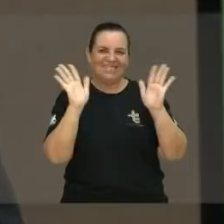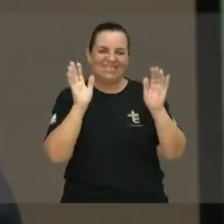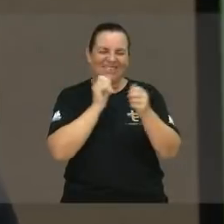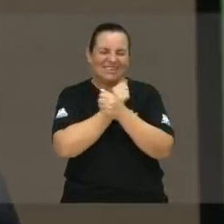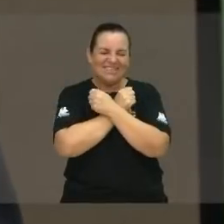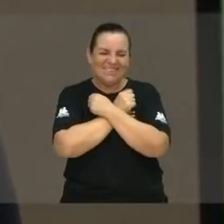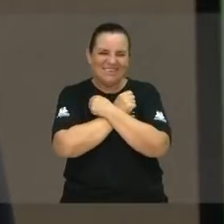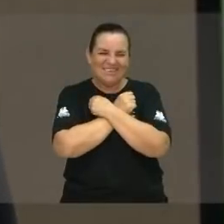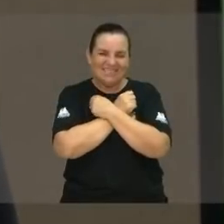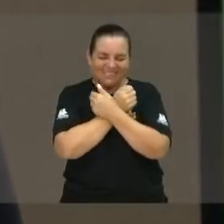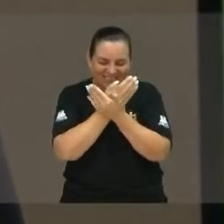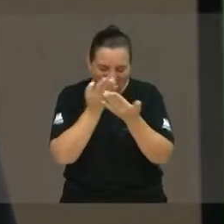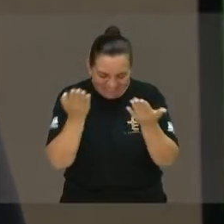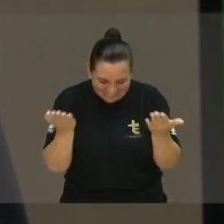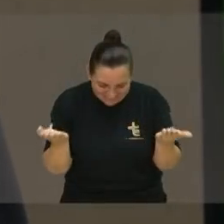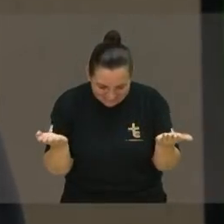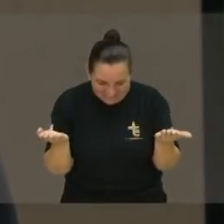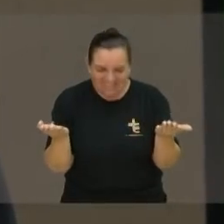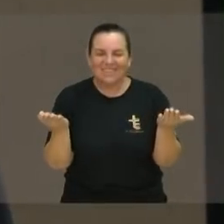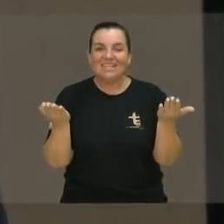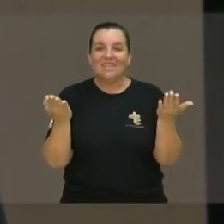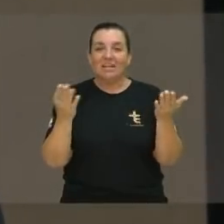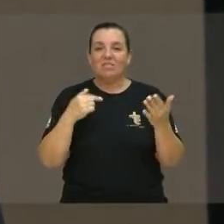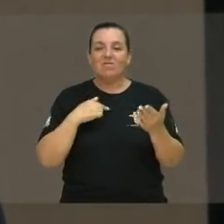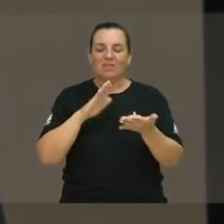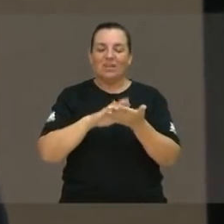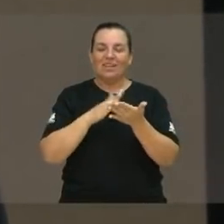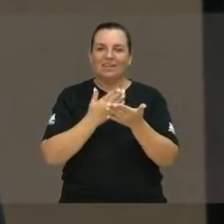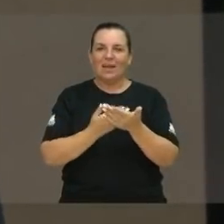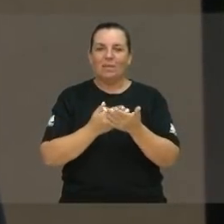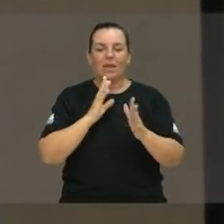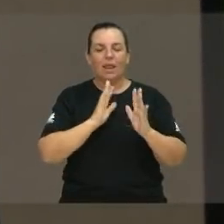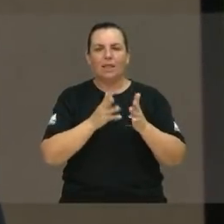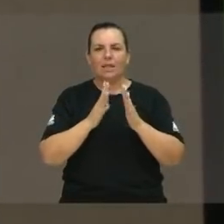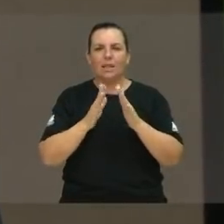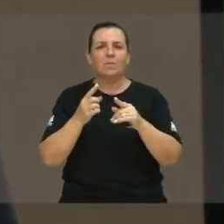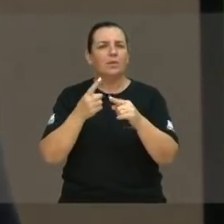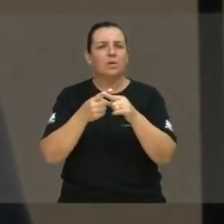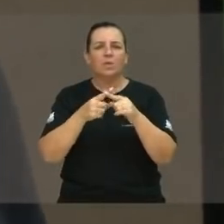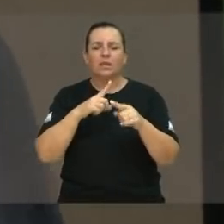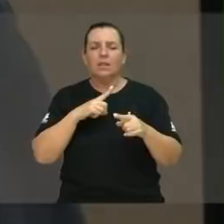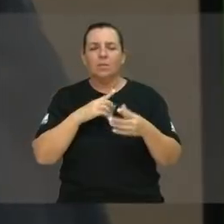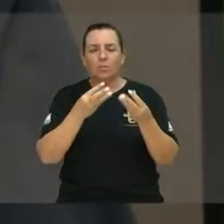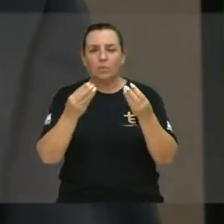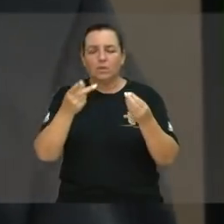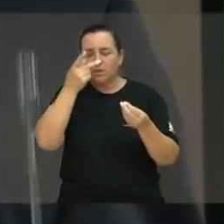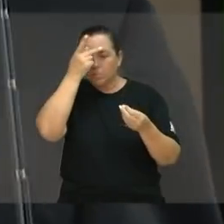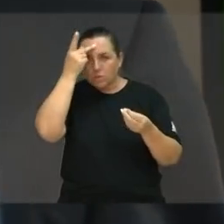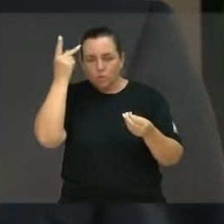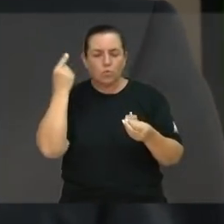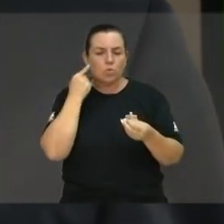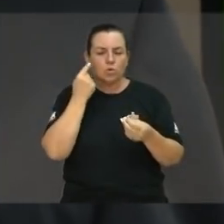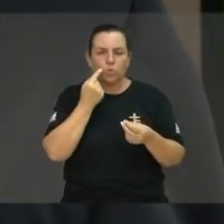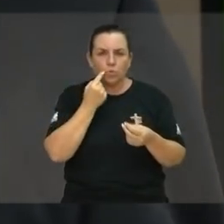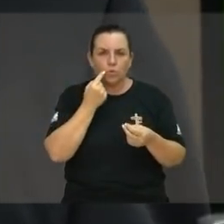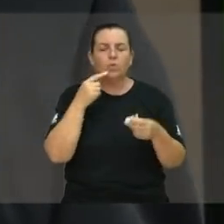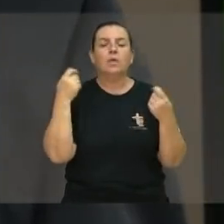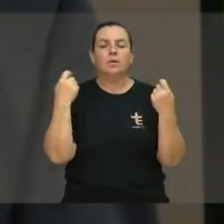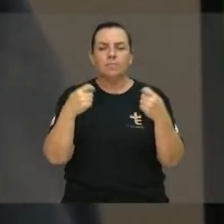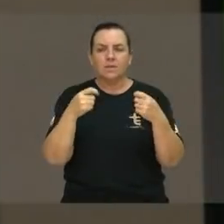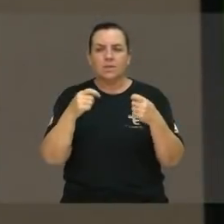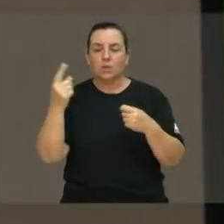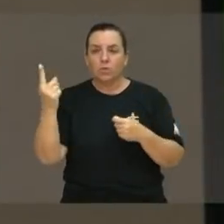é a nossa intérprete em linguagem de libras porque muitos deficientes auditivos